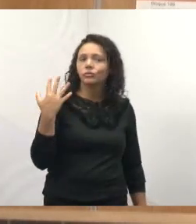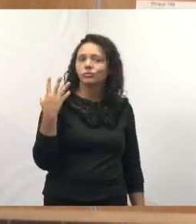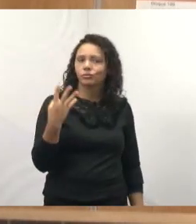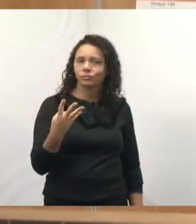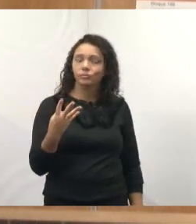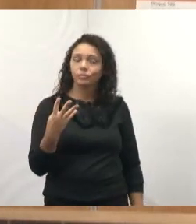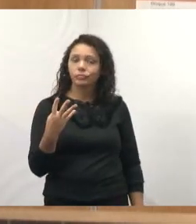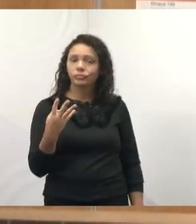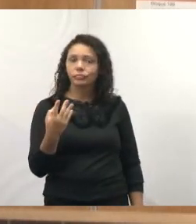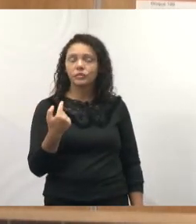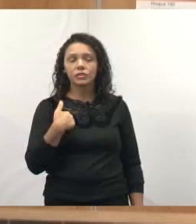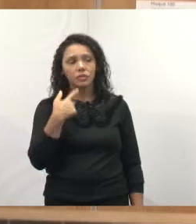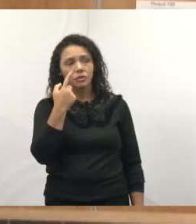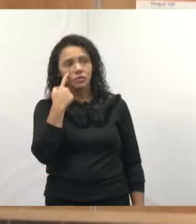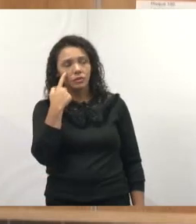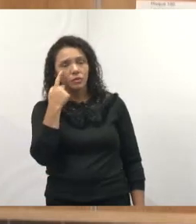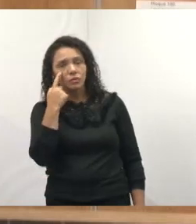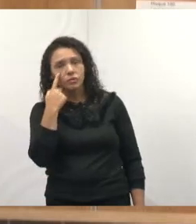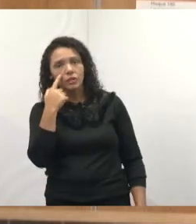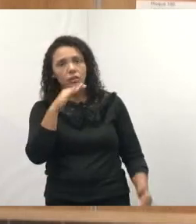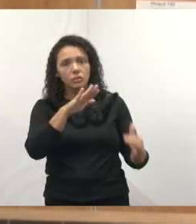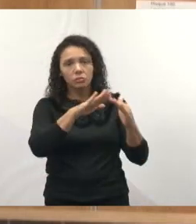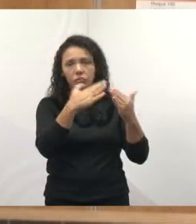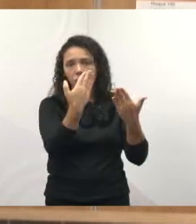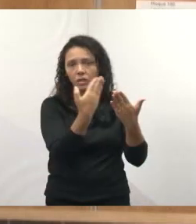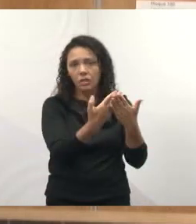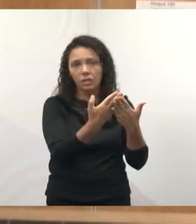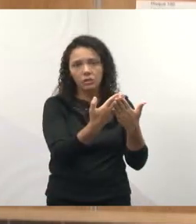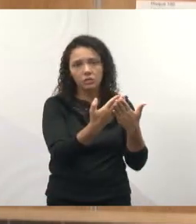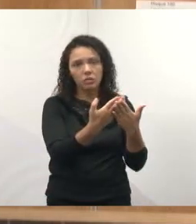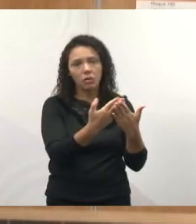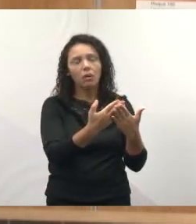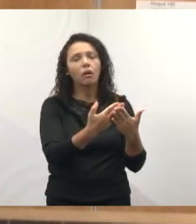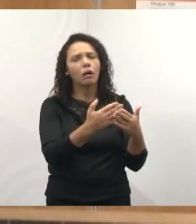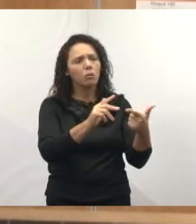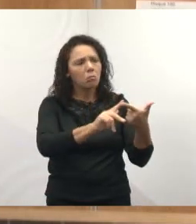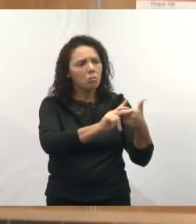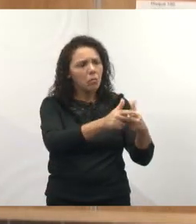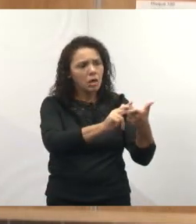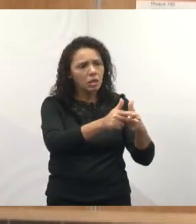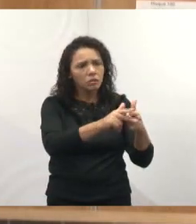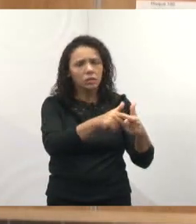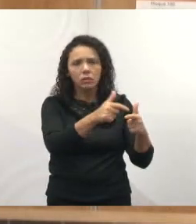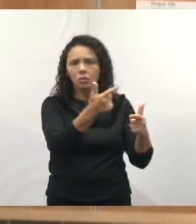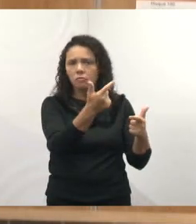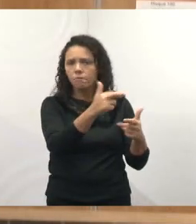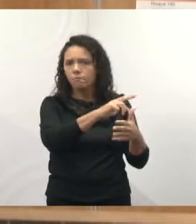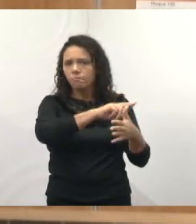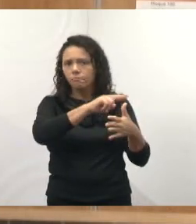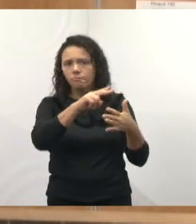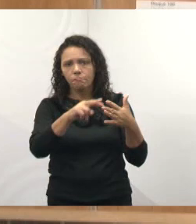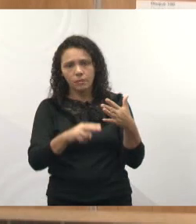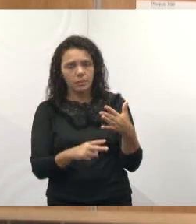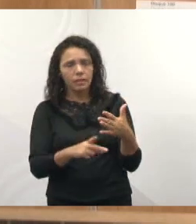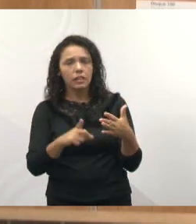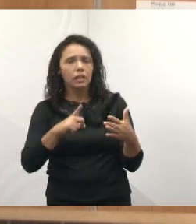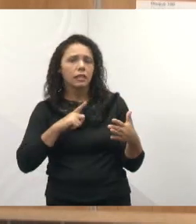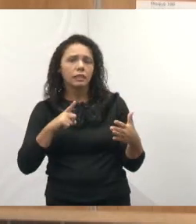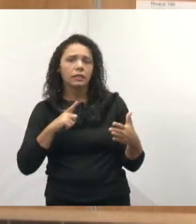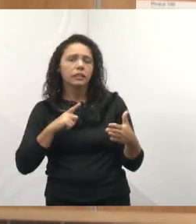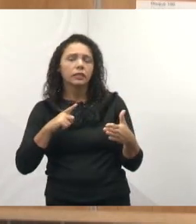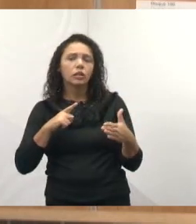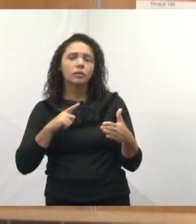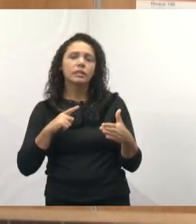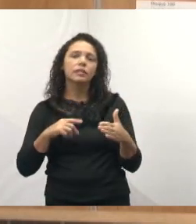muitos prédios públicos escolares estão aí passando por manutenção, muitas creches novas, modernas,